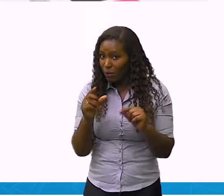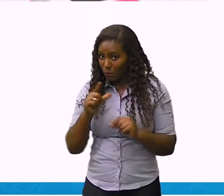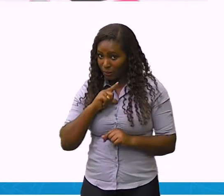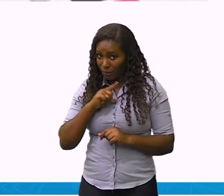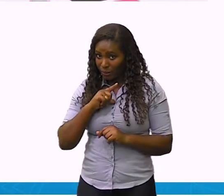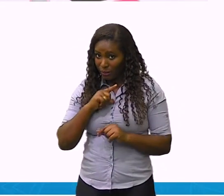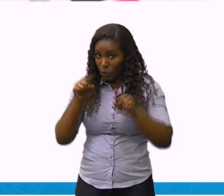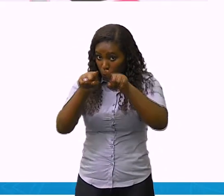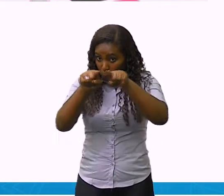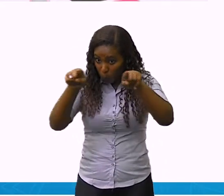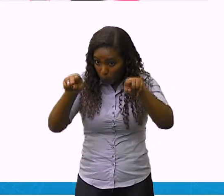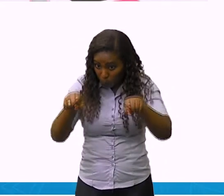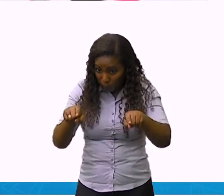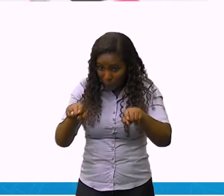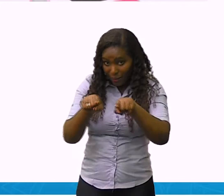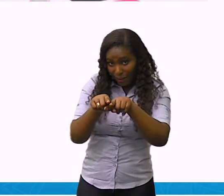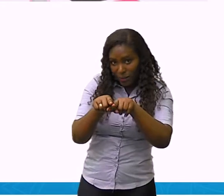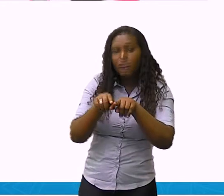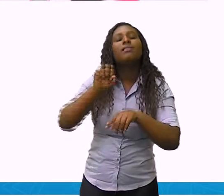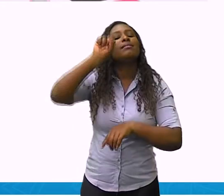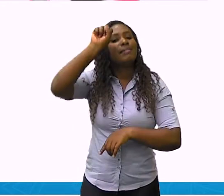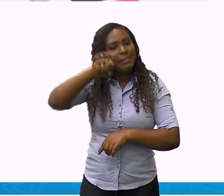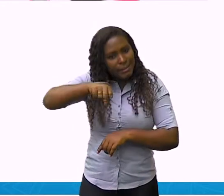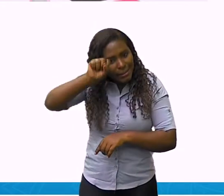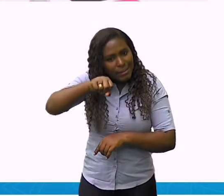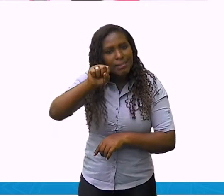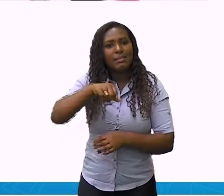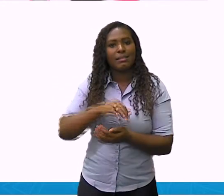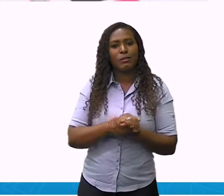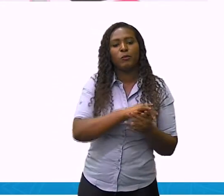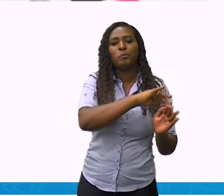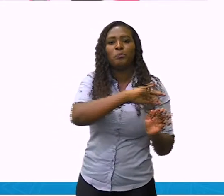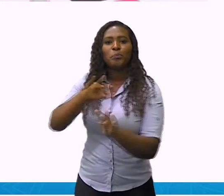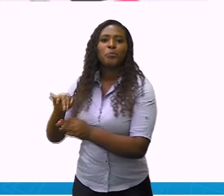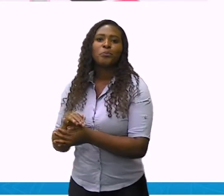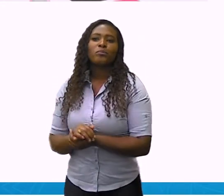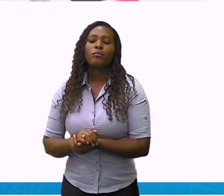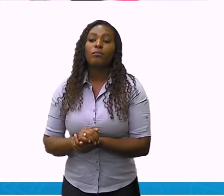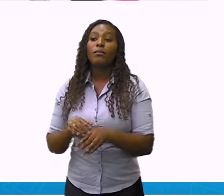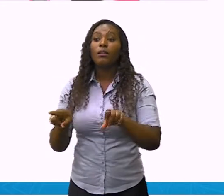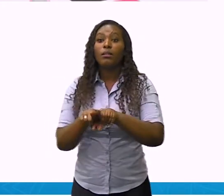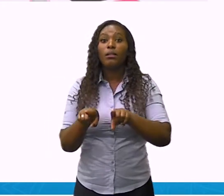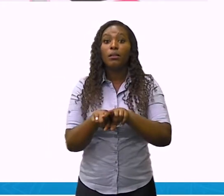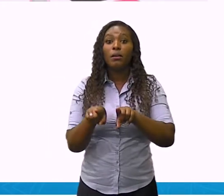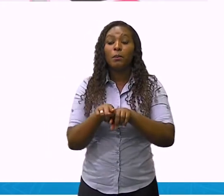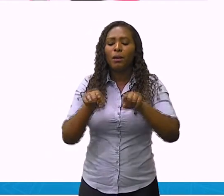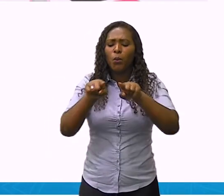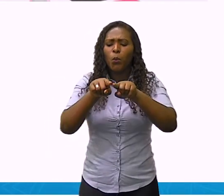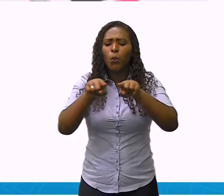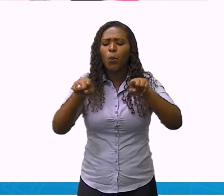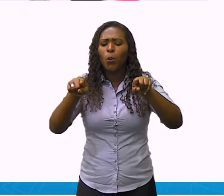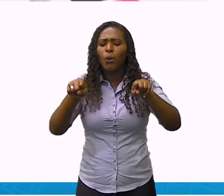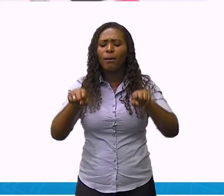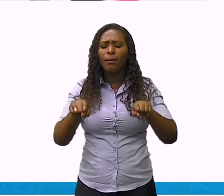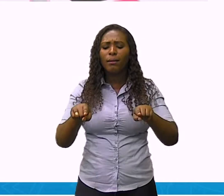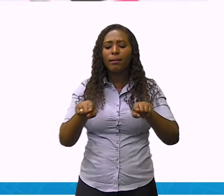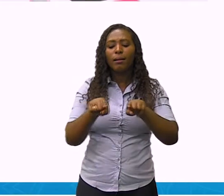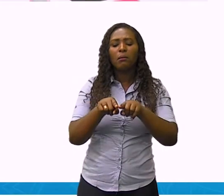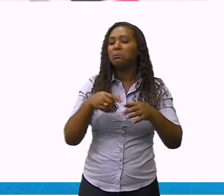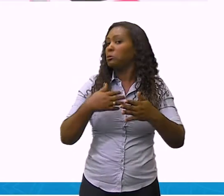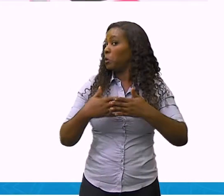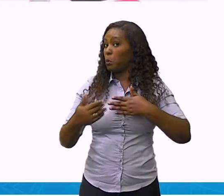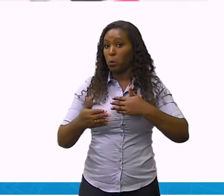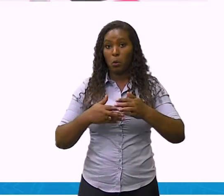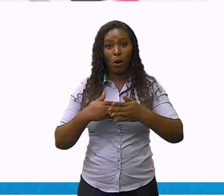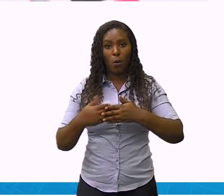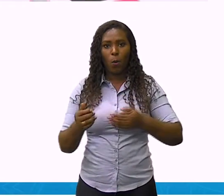as diagonais são congruentes, os lados são iguais. Em um retângulo qualquer, as diagonais